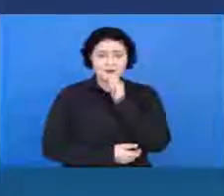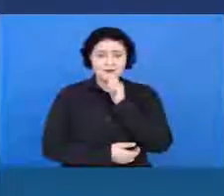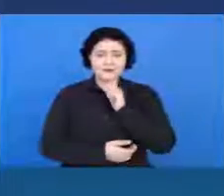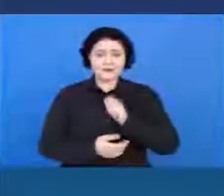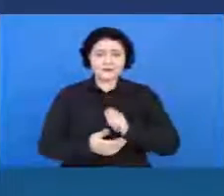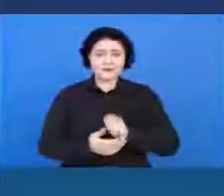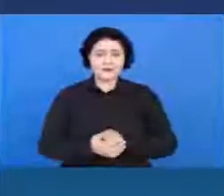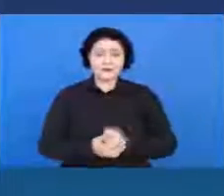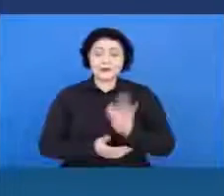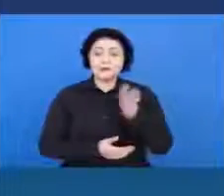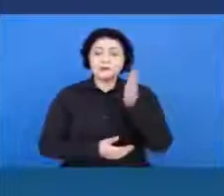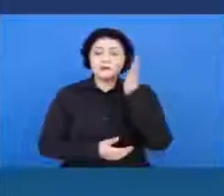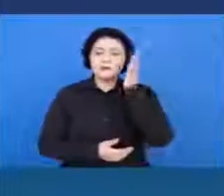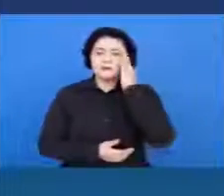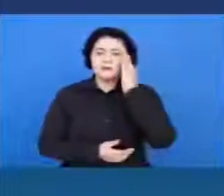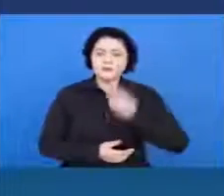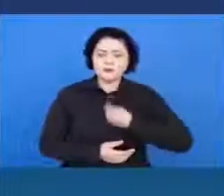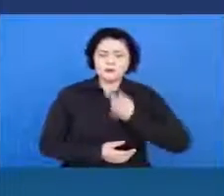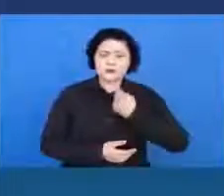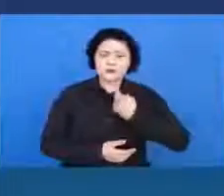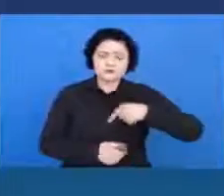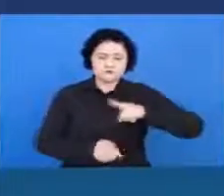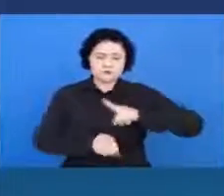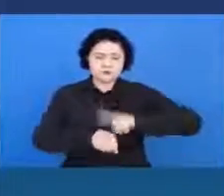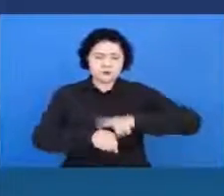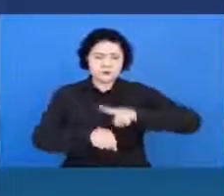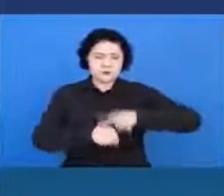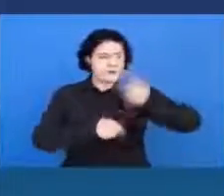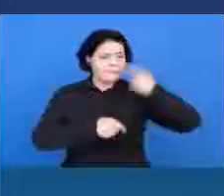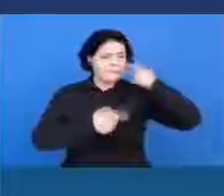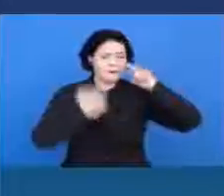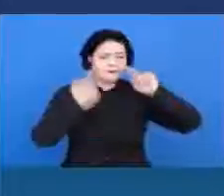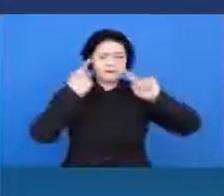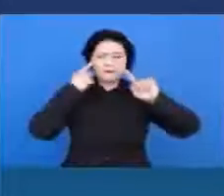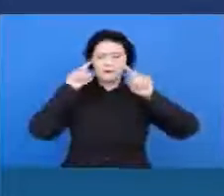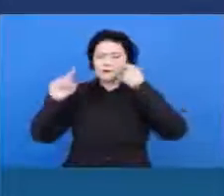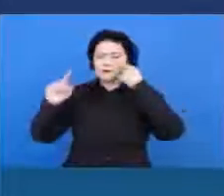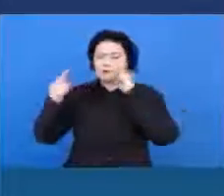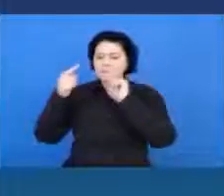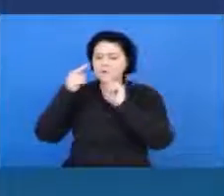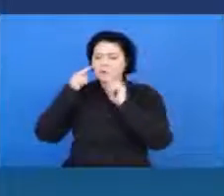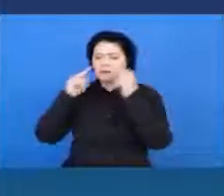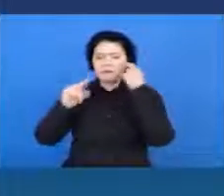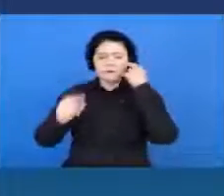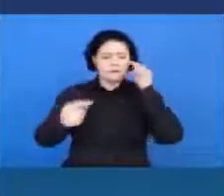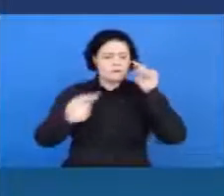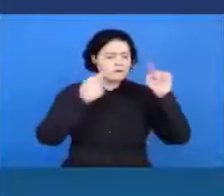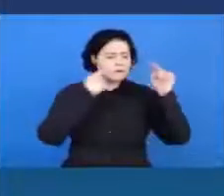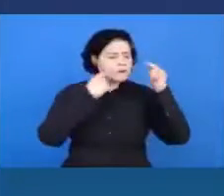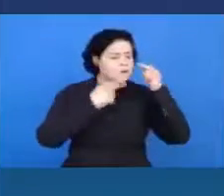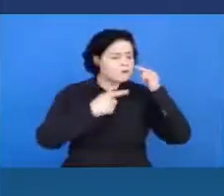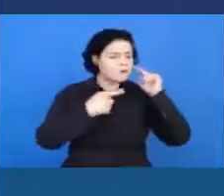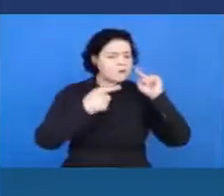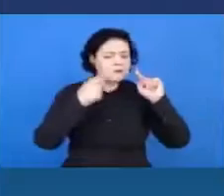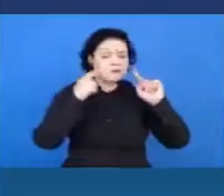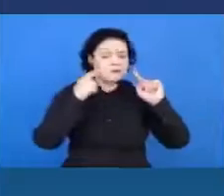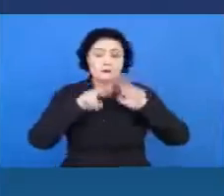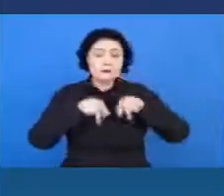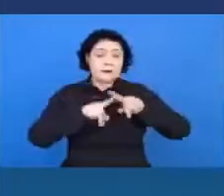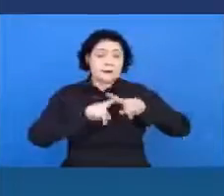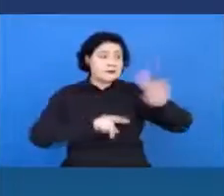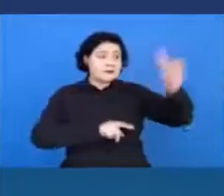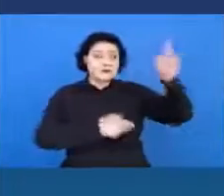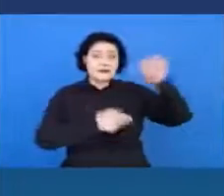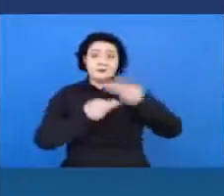ele sabe que estamos em plena era de descobertas e eu tô ciente